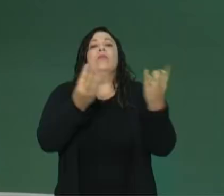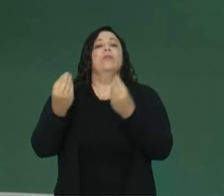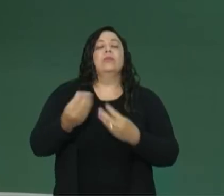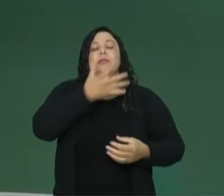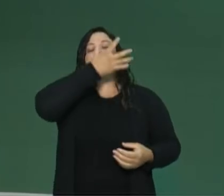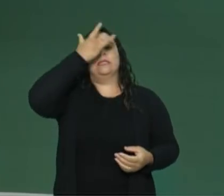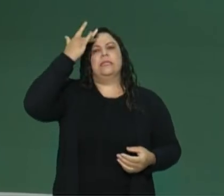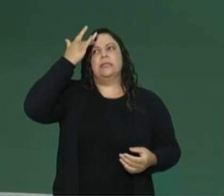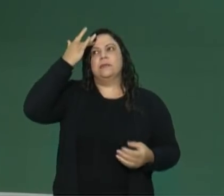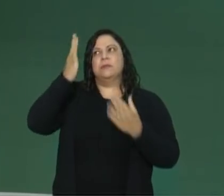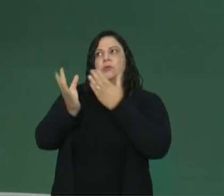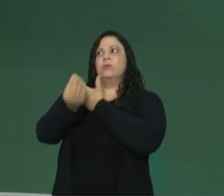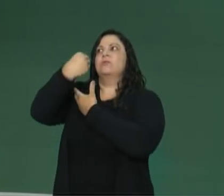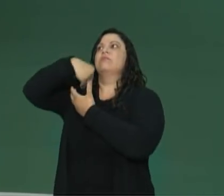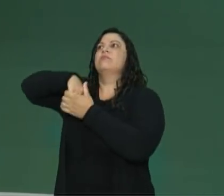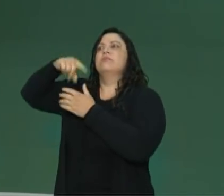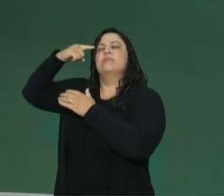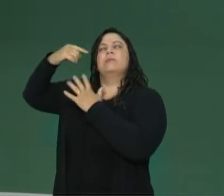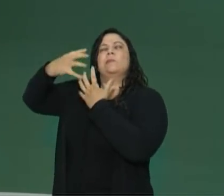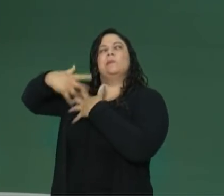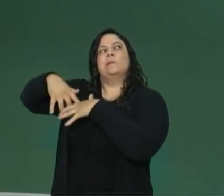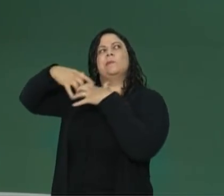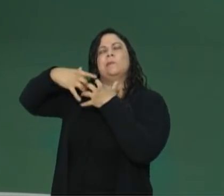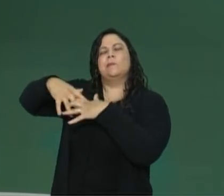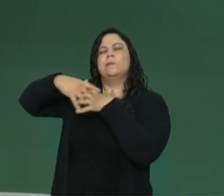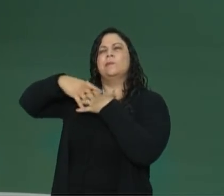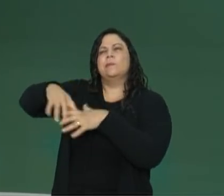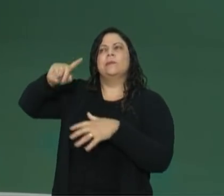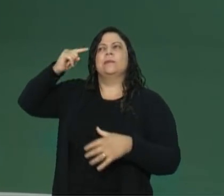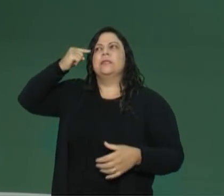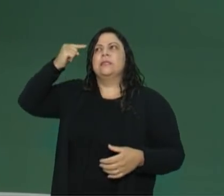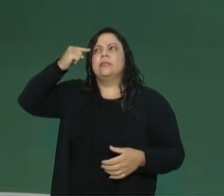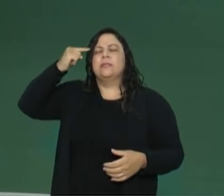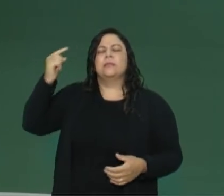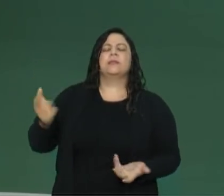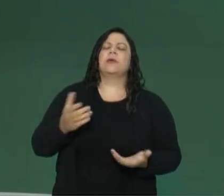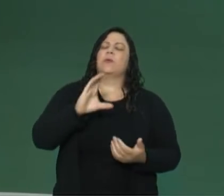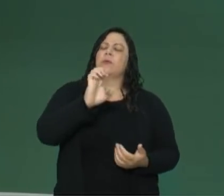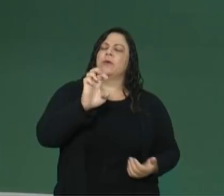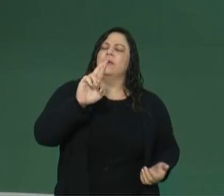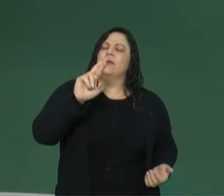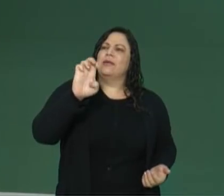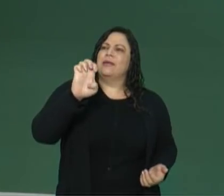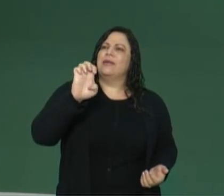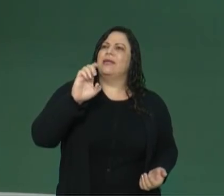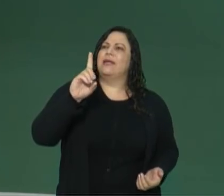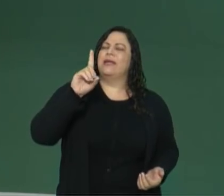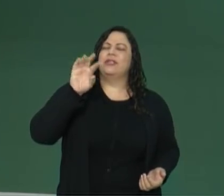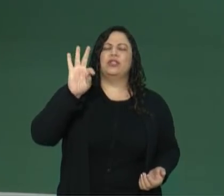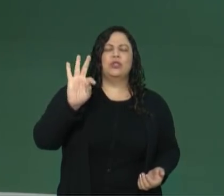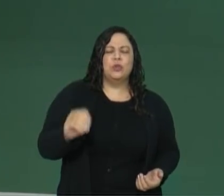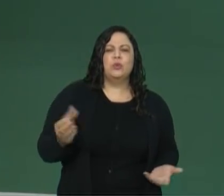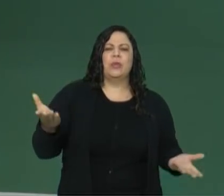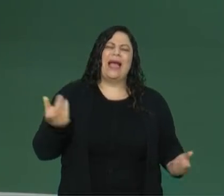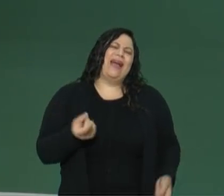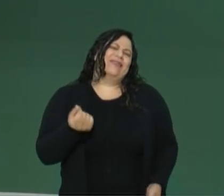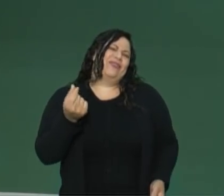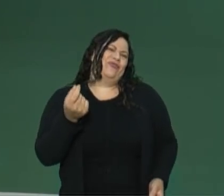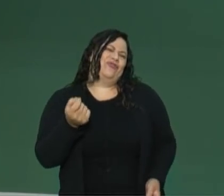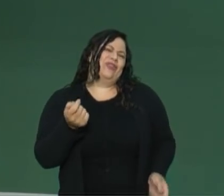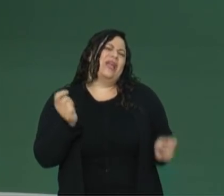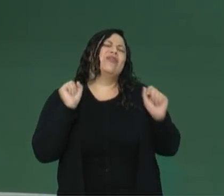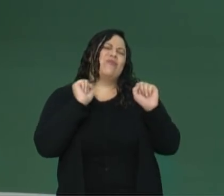aí na sua cabeça, na sua mente, no seu inconsciente, a ideia de que o cartão de crédito é dinheiro na mão. Eu tenho esse dinheiro aqui, ainda eu